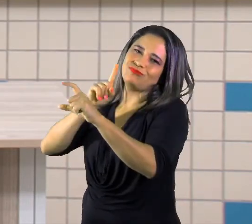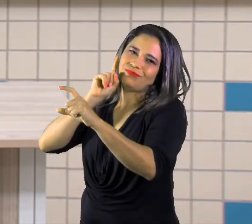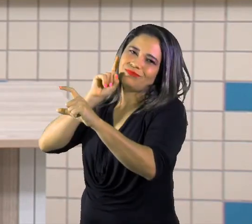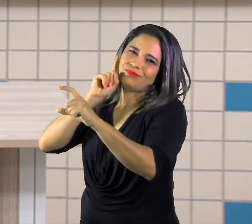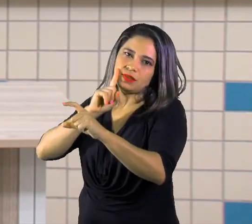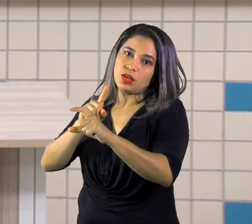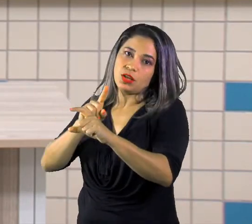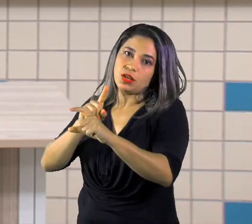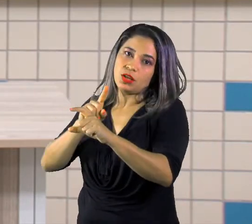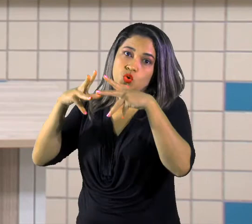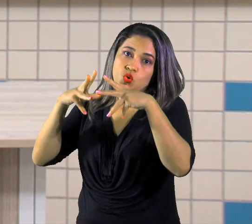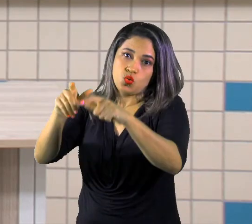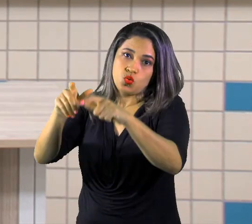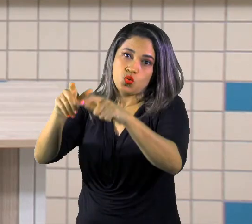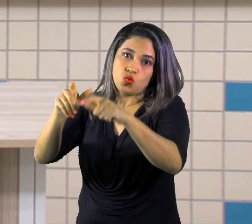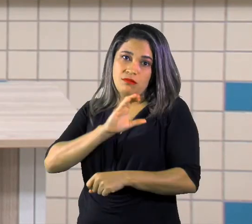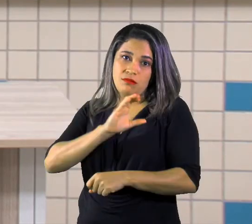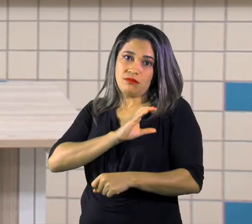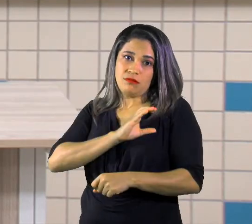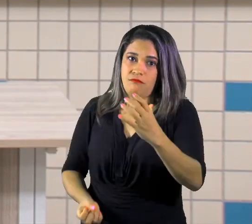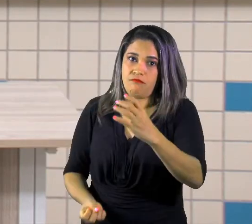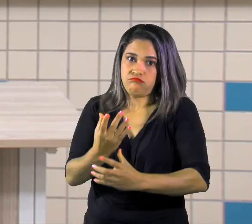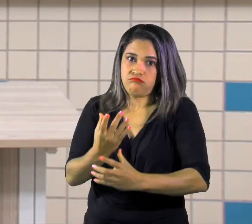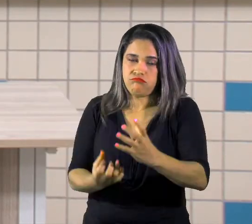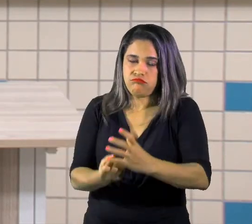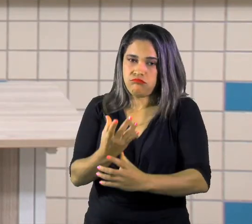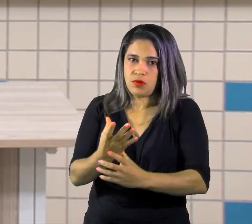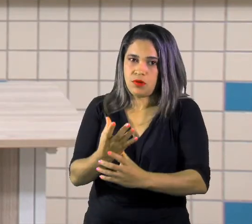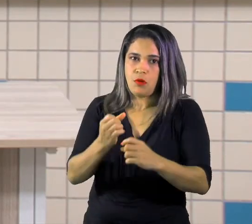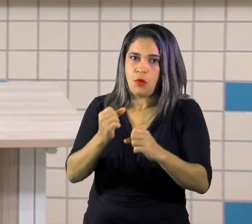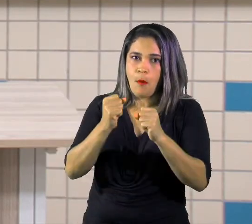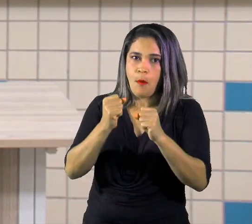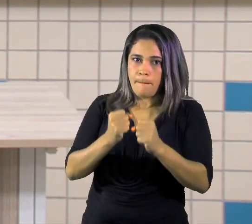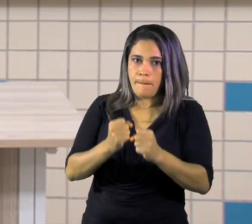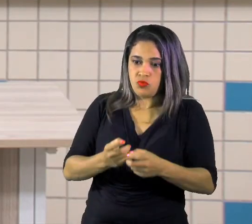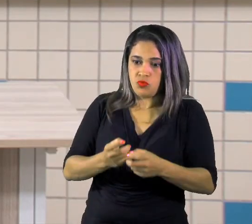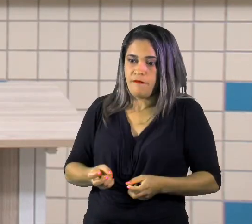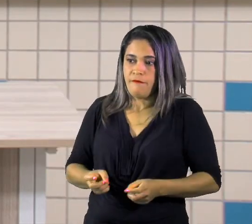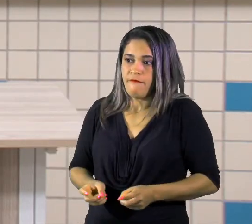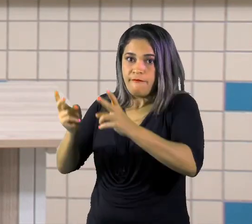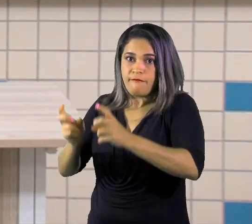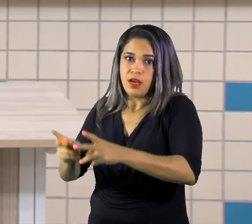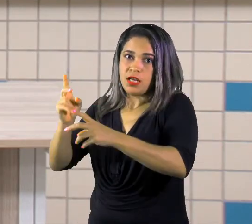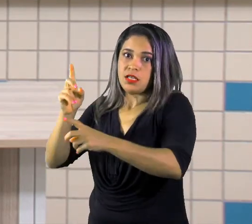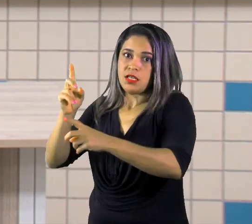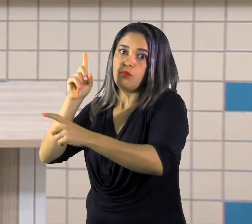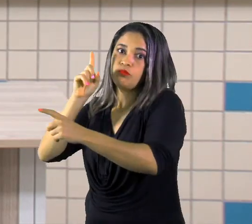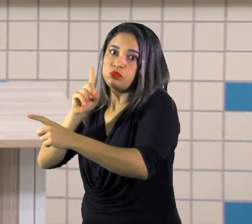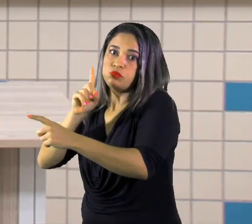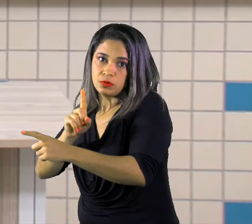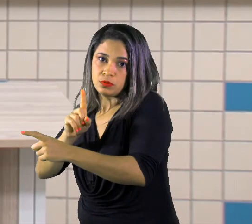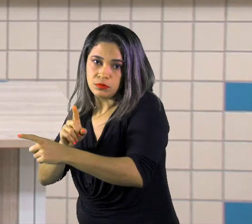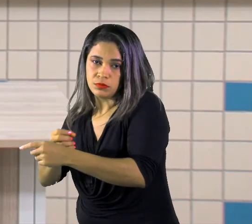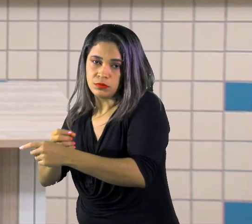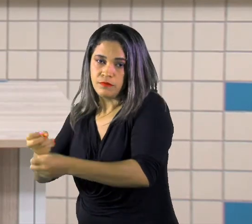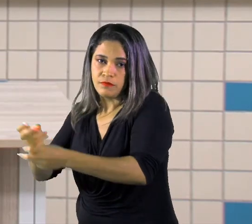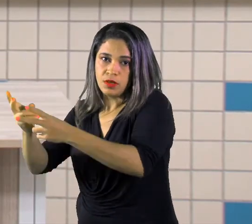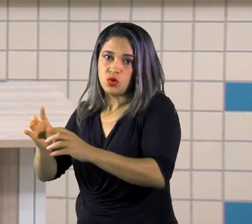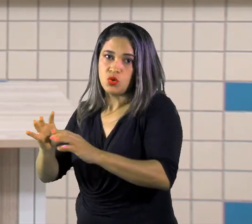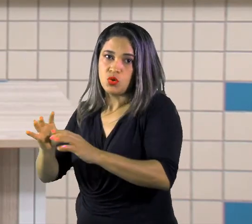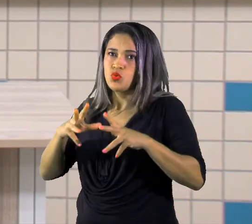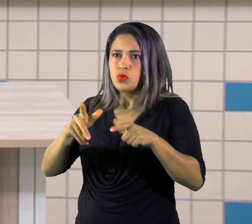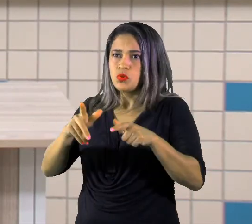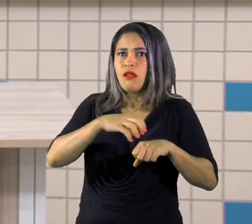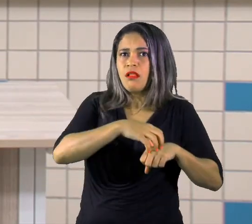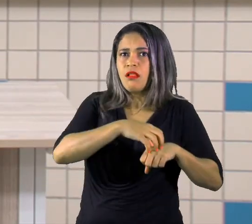que o Canadá produz pode ser vendido principalmente para os Estados Unidos, bem como quase tudo que ele importa, boa parte